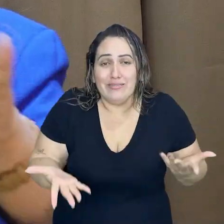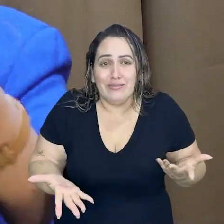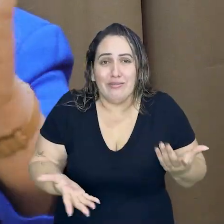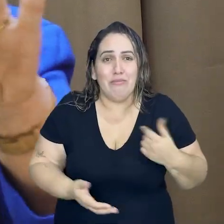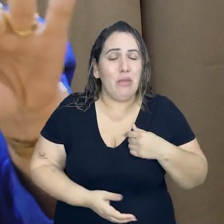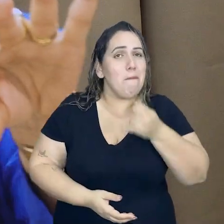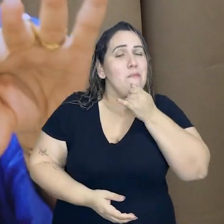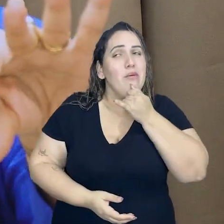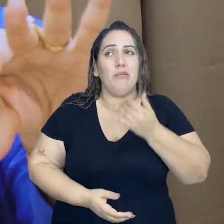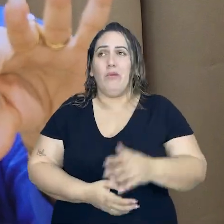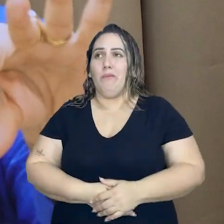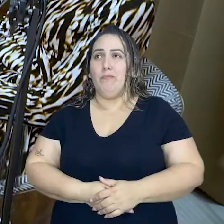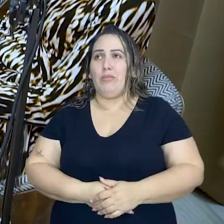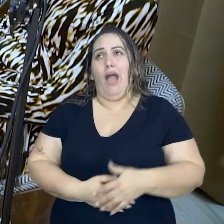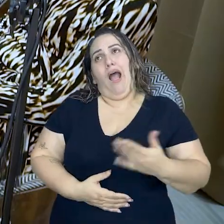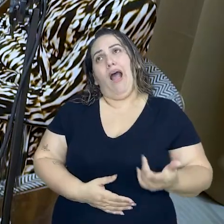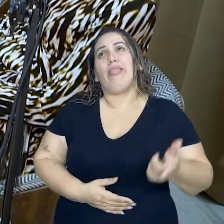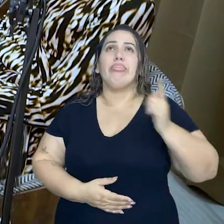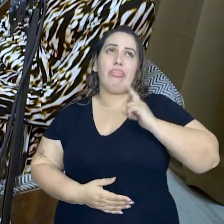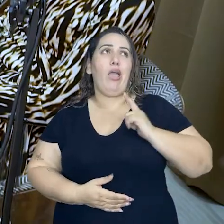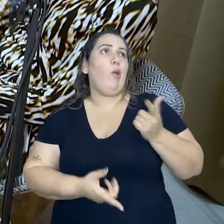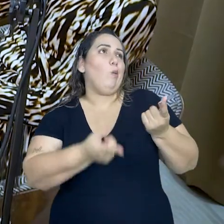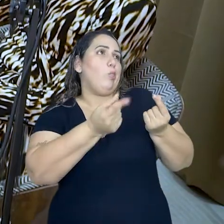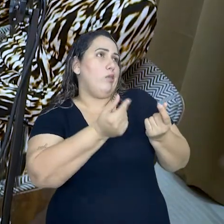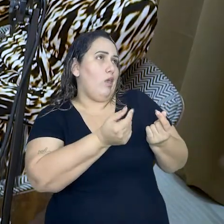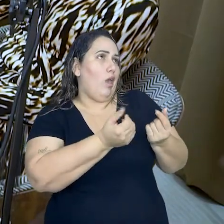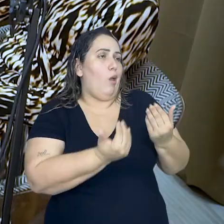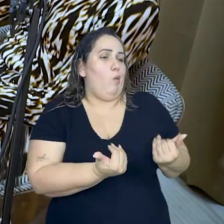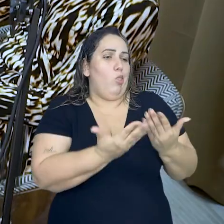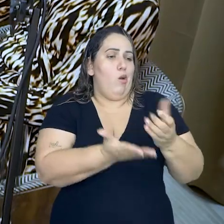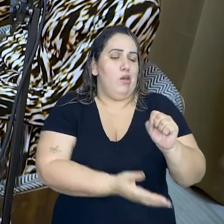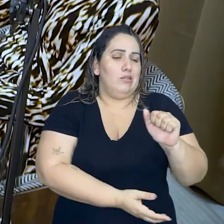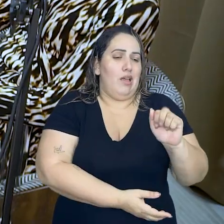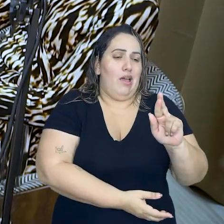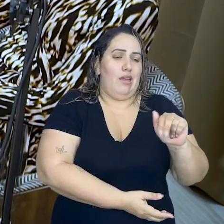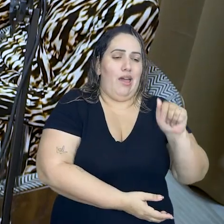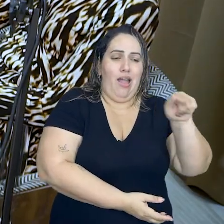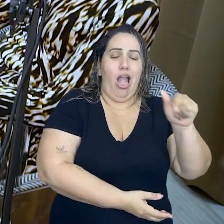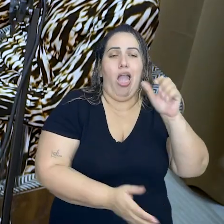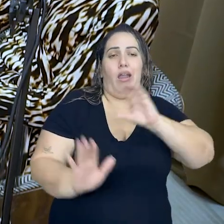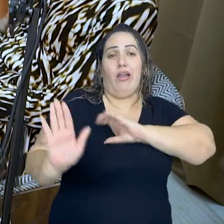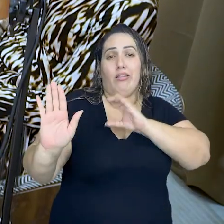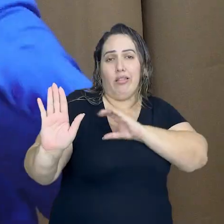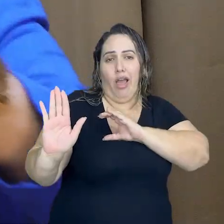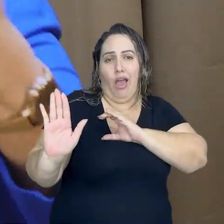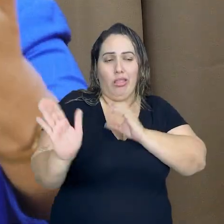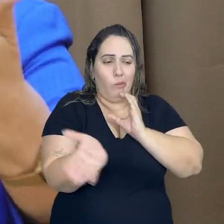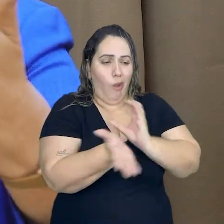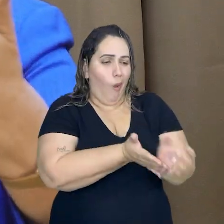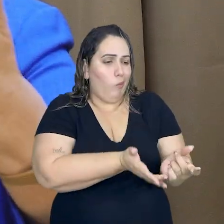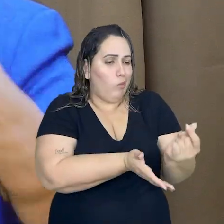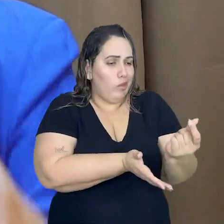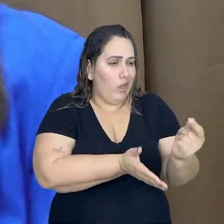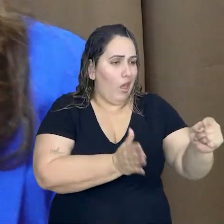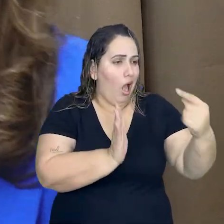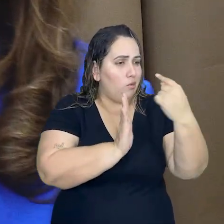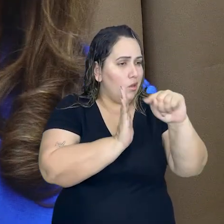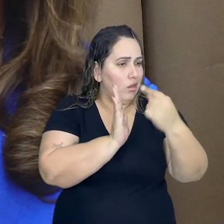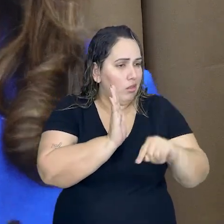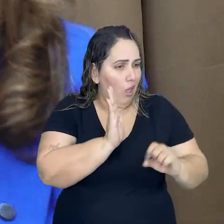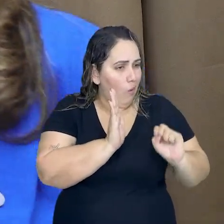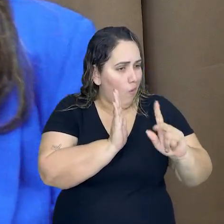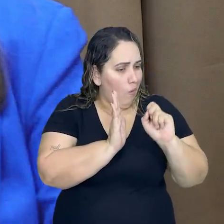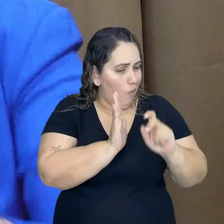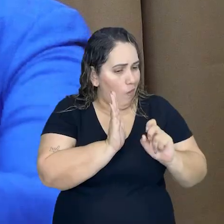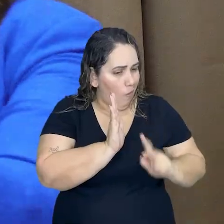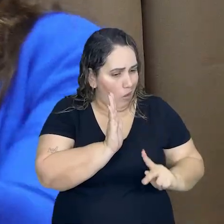todos os homens do partido, sabe? Você fica aqui, claro, aí pode você. Agora, por que você está entendendo? É sempre